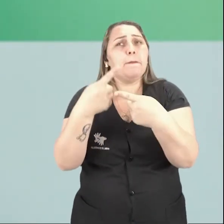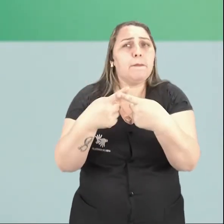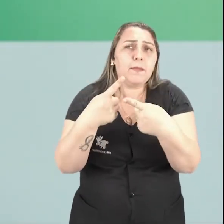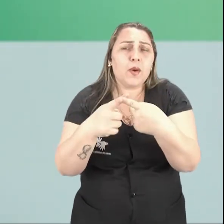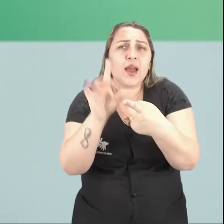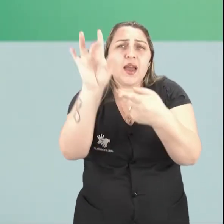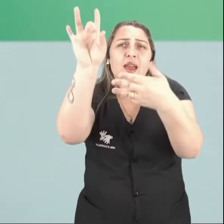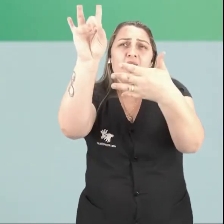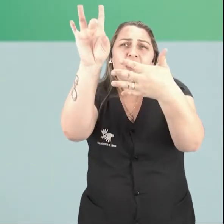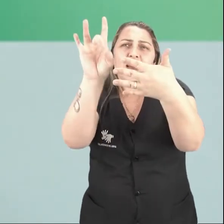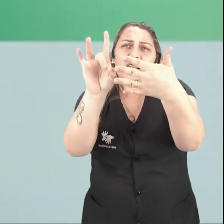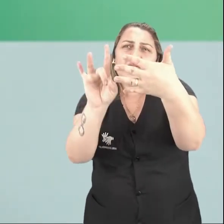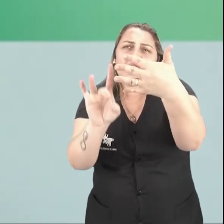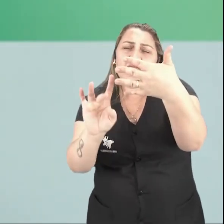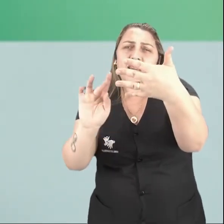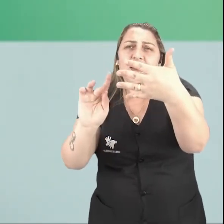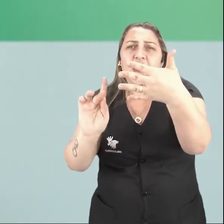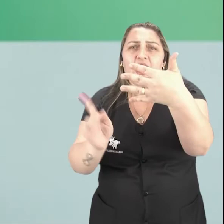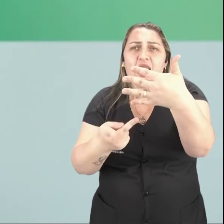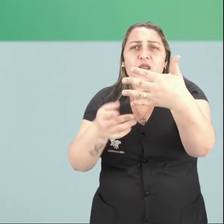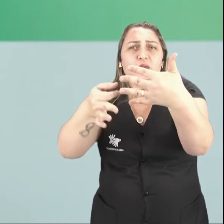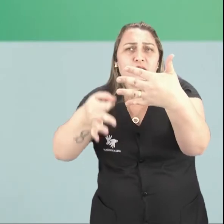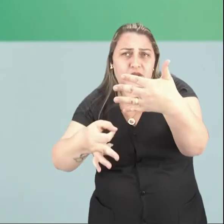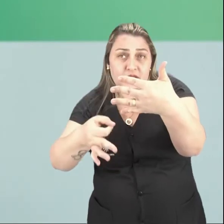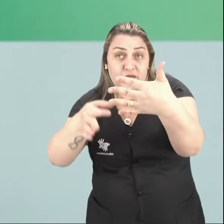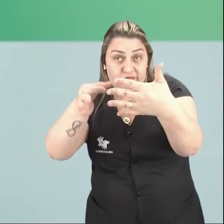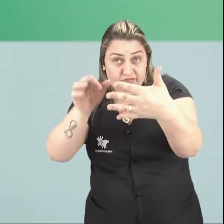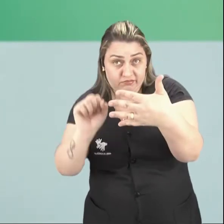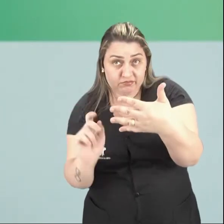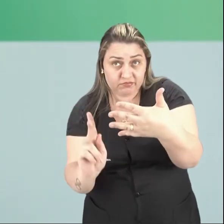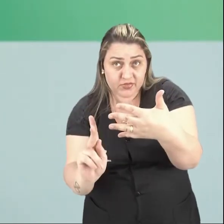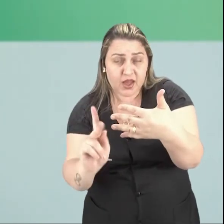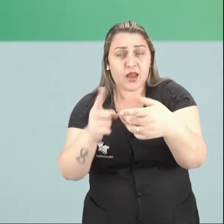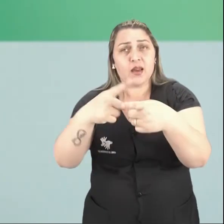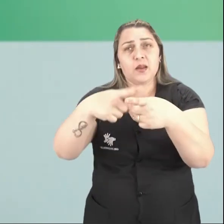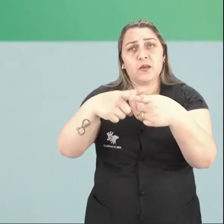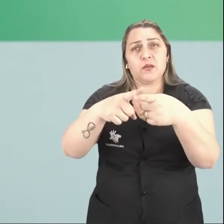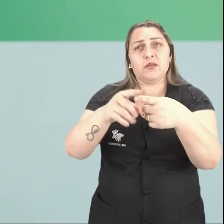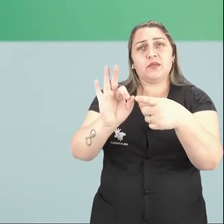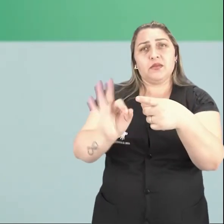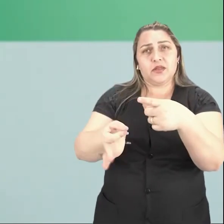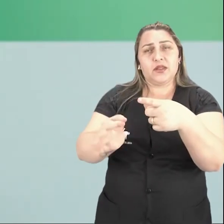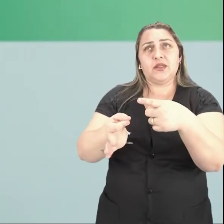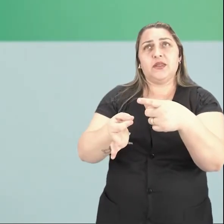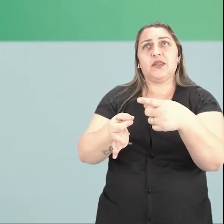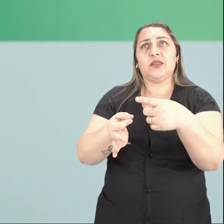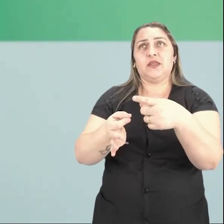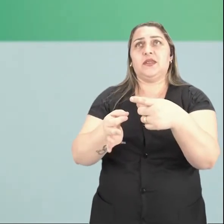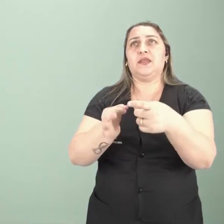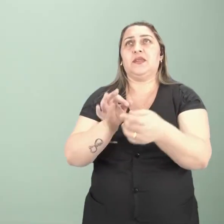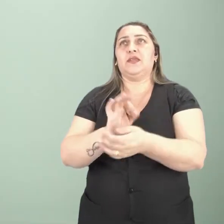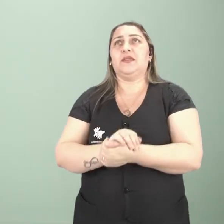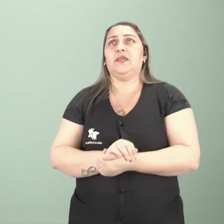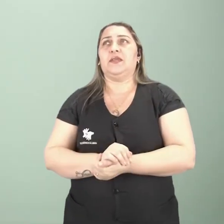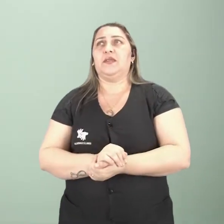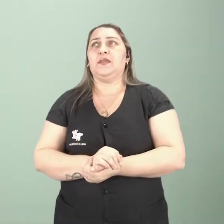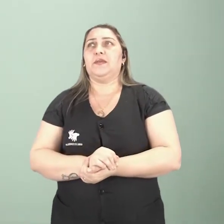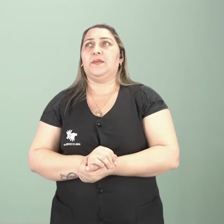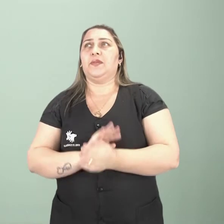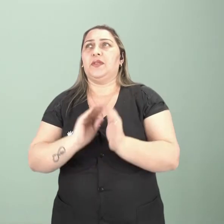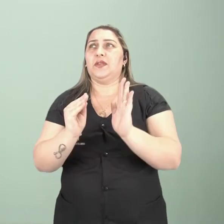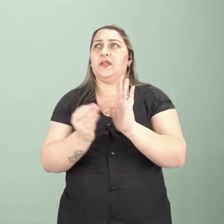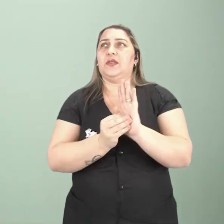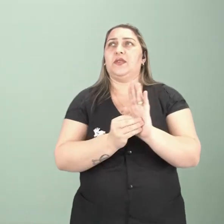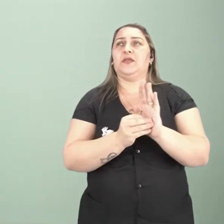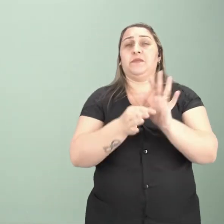que cada alternativa aí não é a correta e por que a que está correta, né, deve estar ali